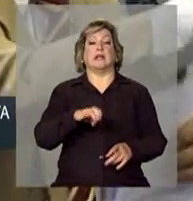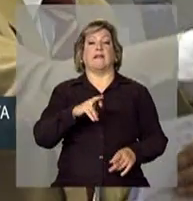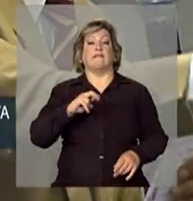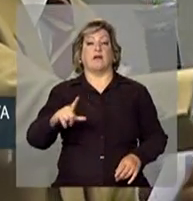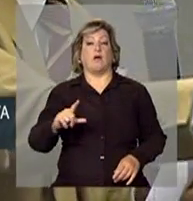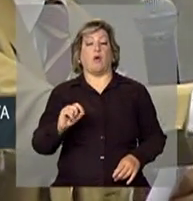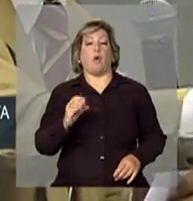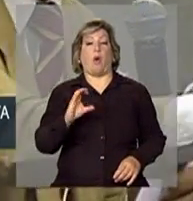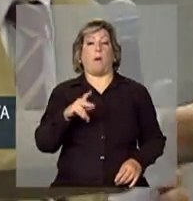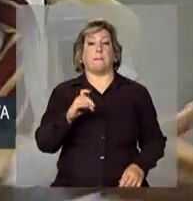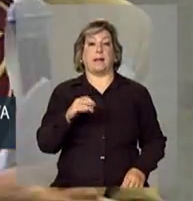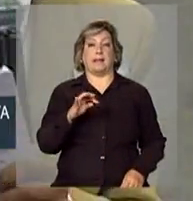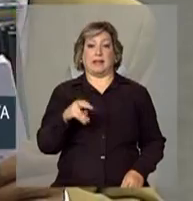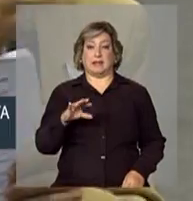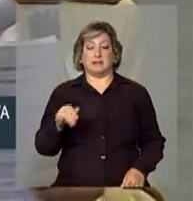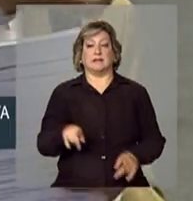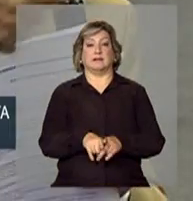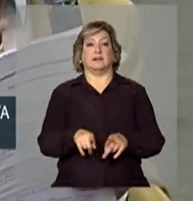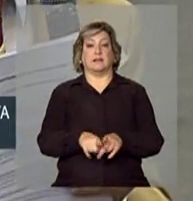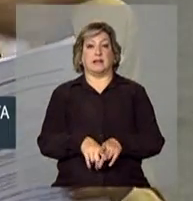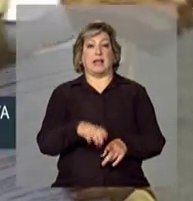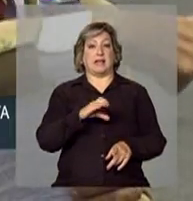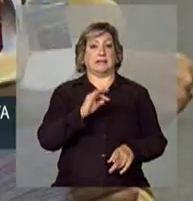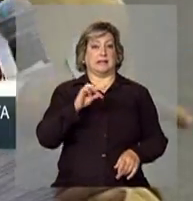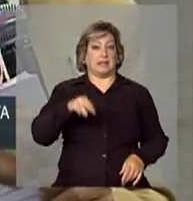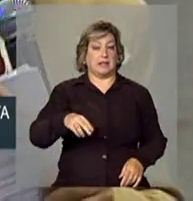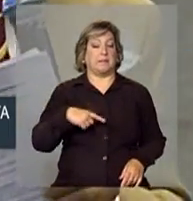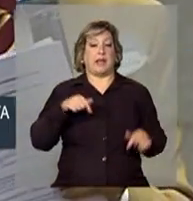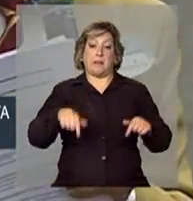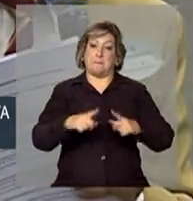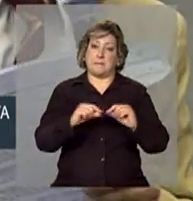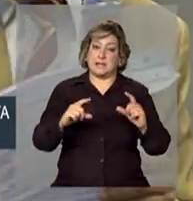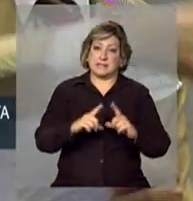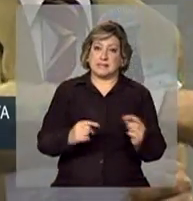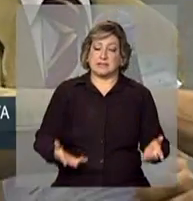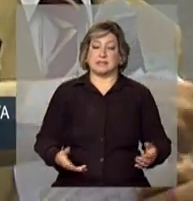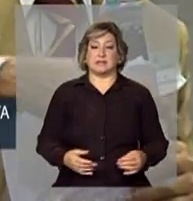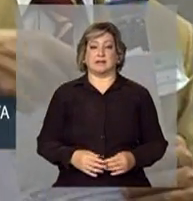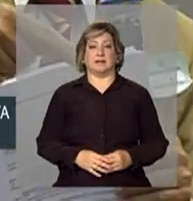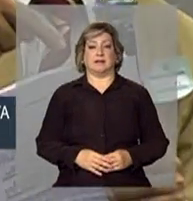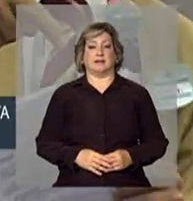depois STM, está aqui, em Brasília,